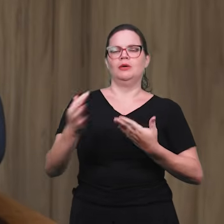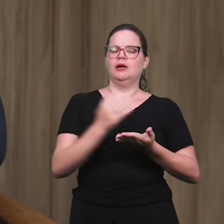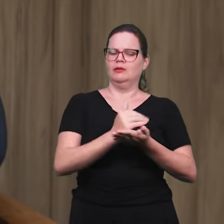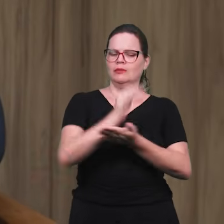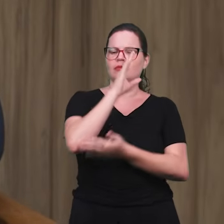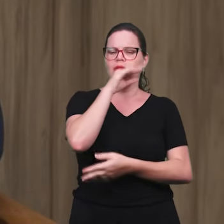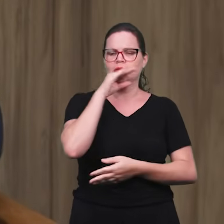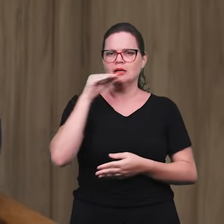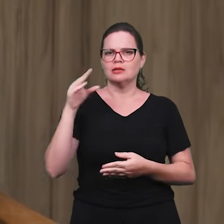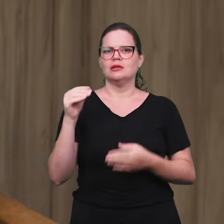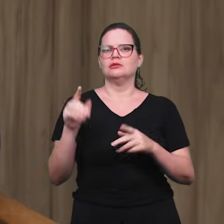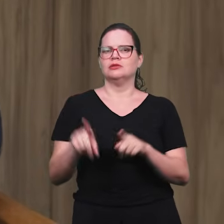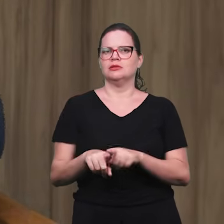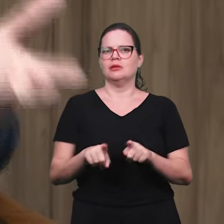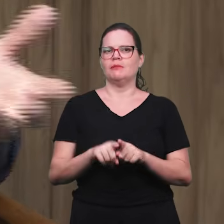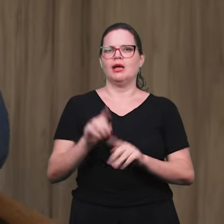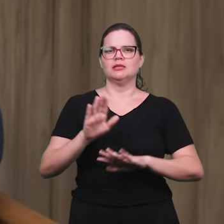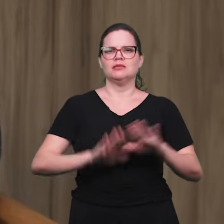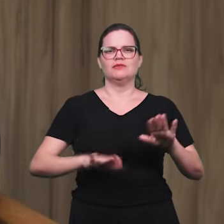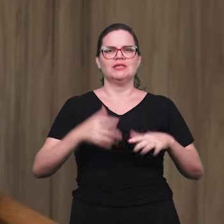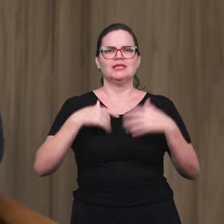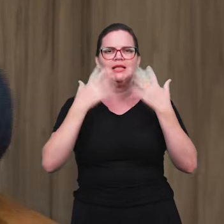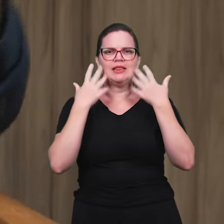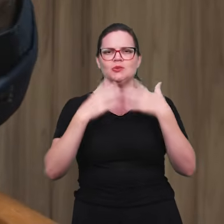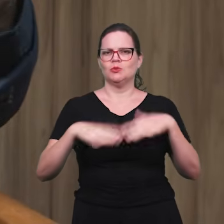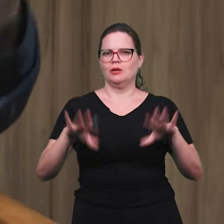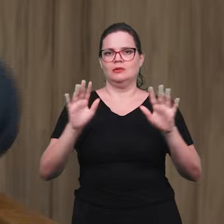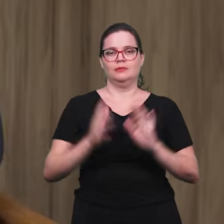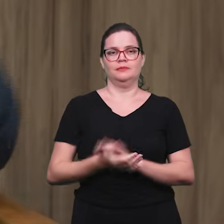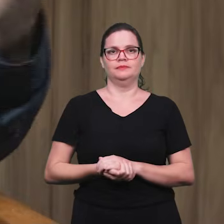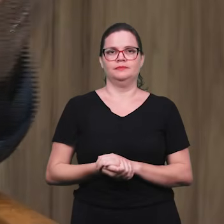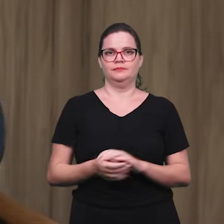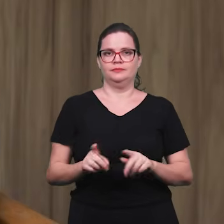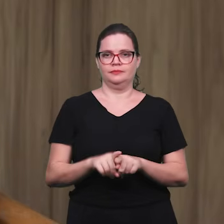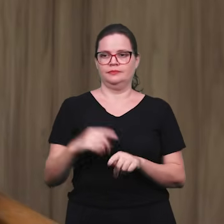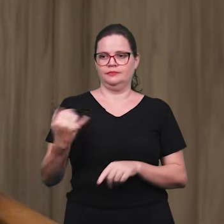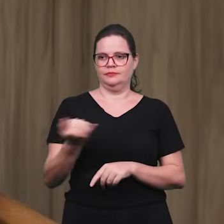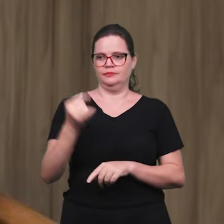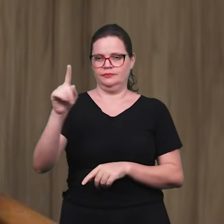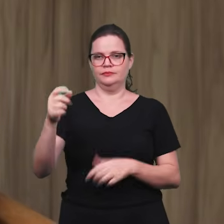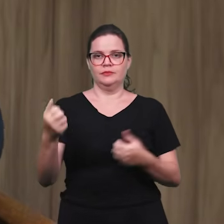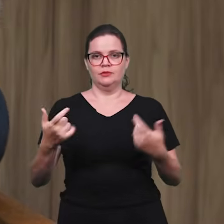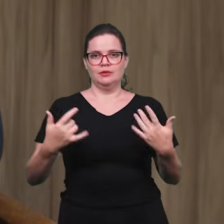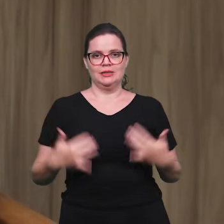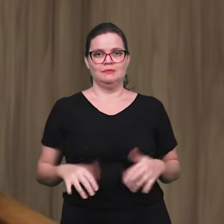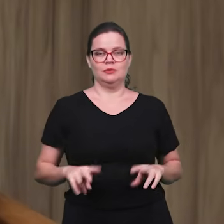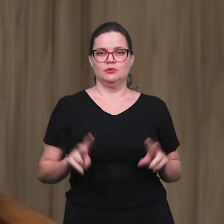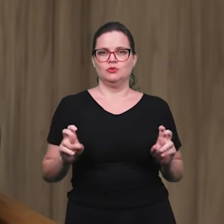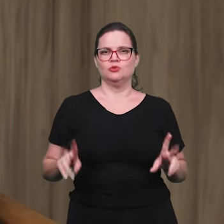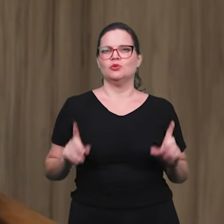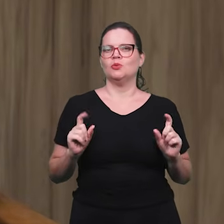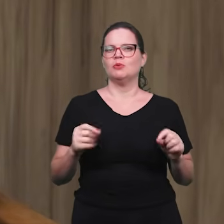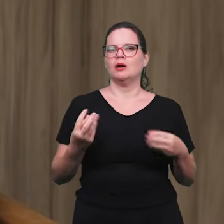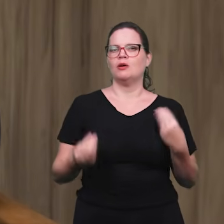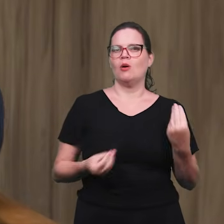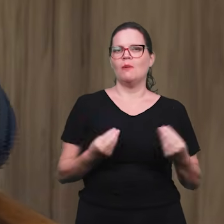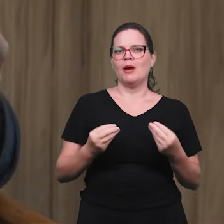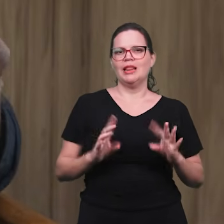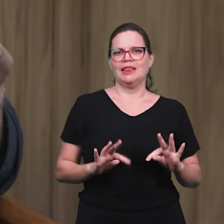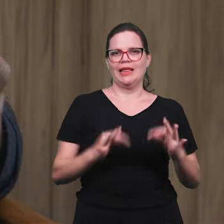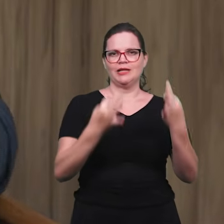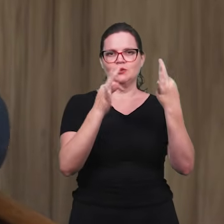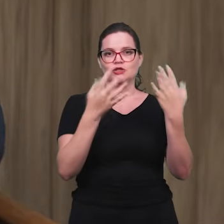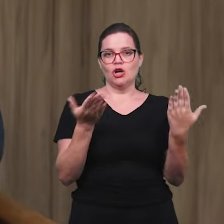começa na adolescência, com as complicações natural. É importantíssimo esse comentário que você fez sobre a influência